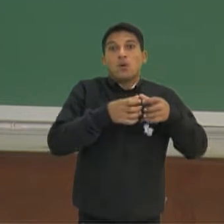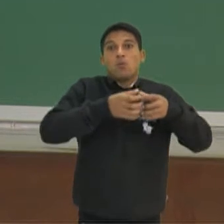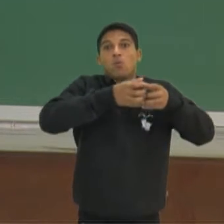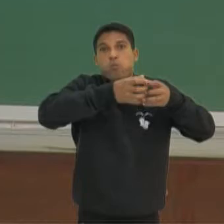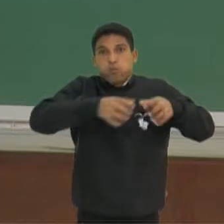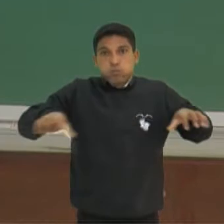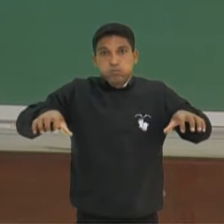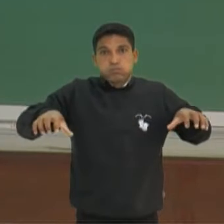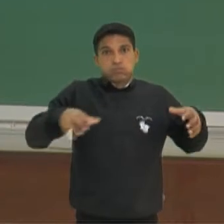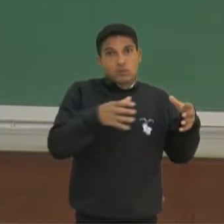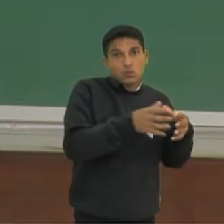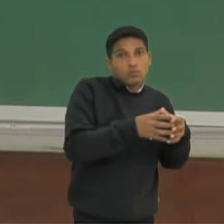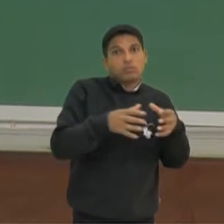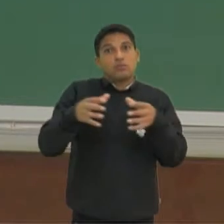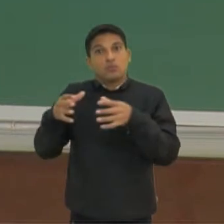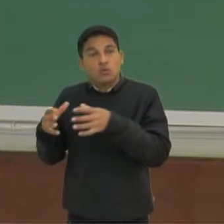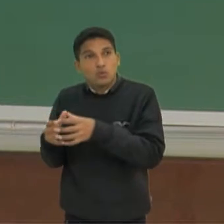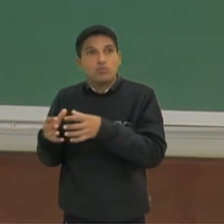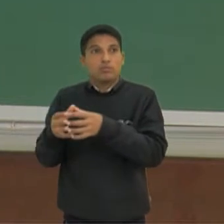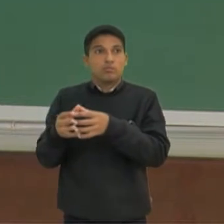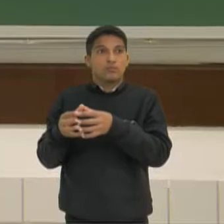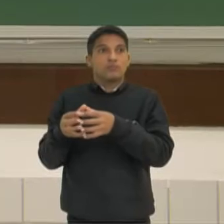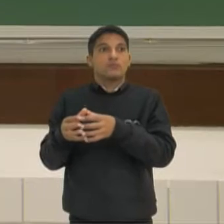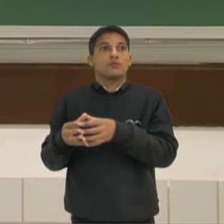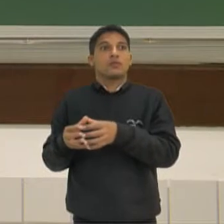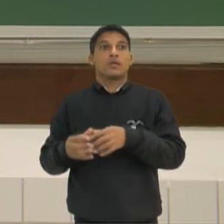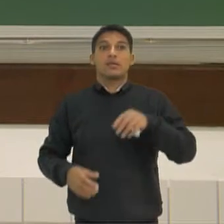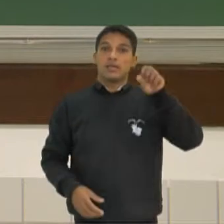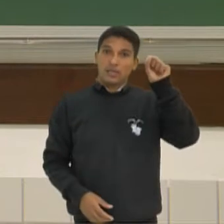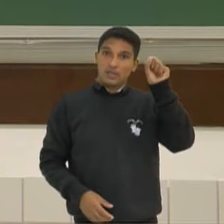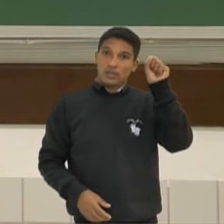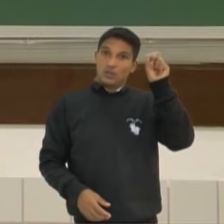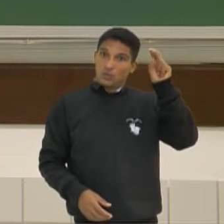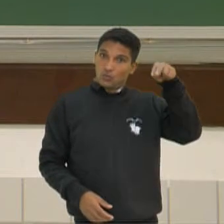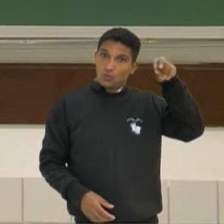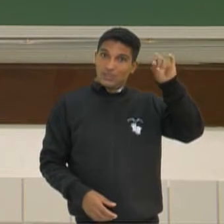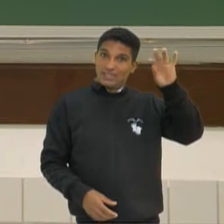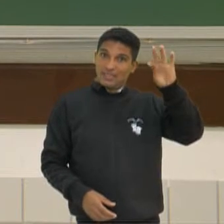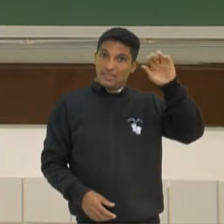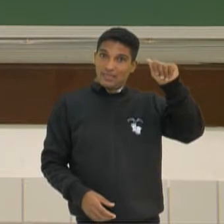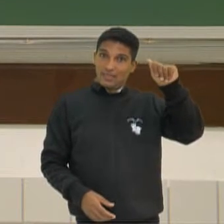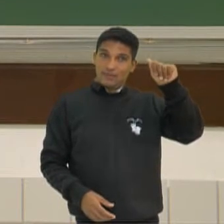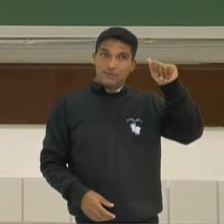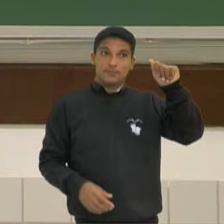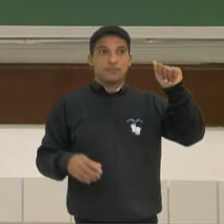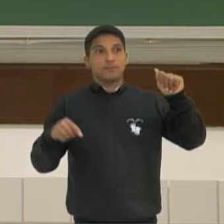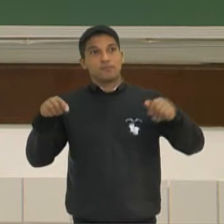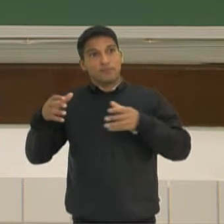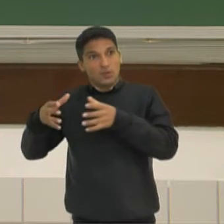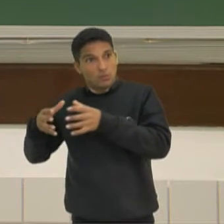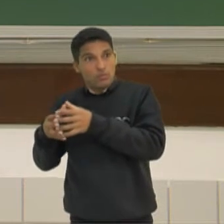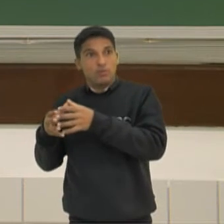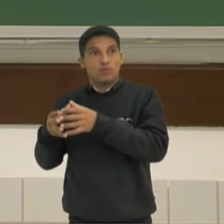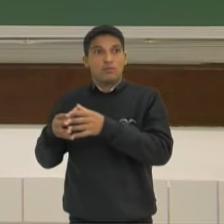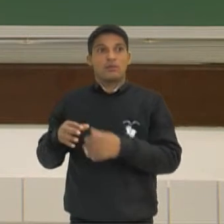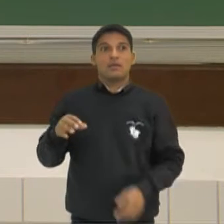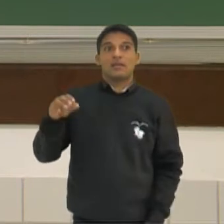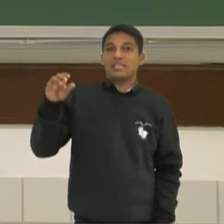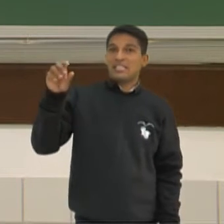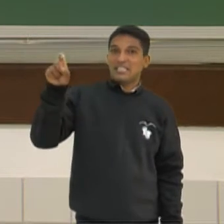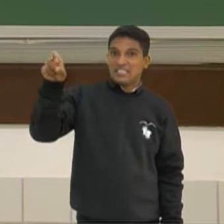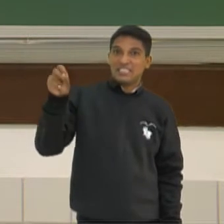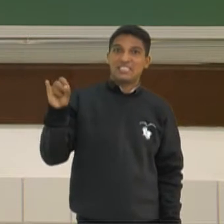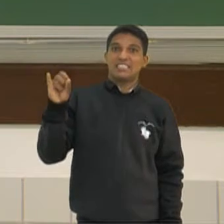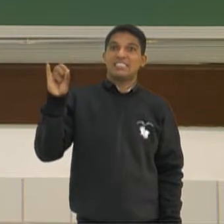Islã. Quem vence essa disputa vão ser os sunitas. E a ideia dos sunitas era procurar o